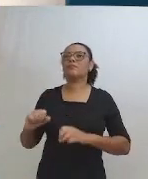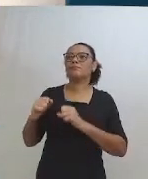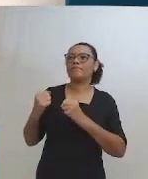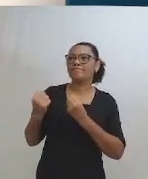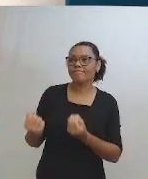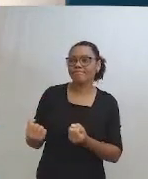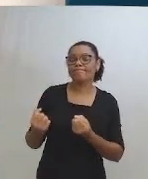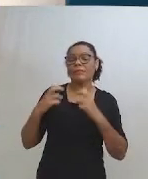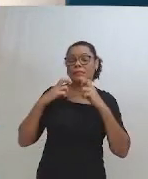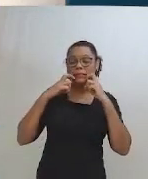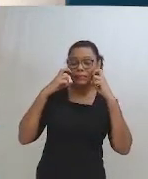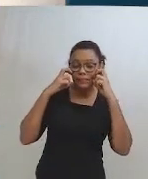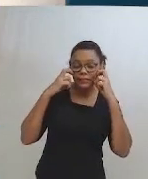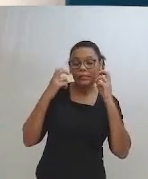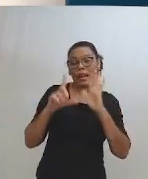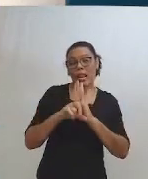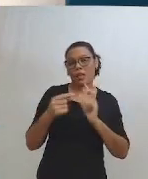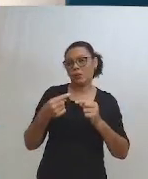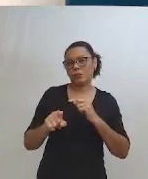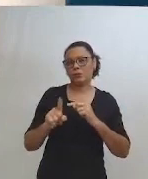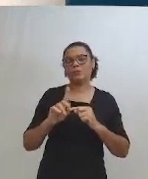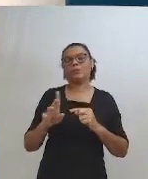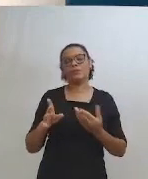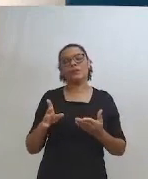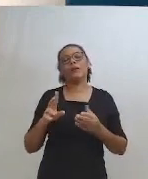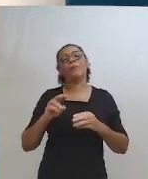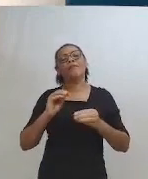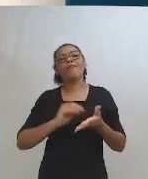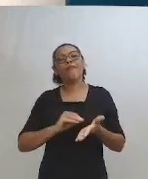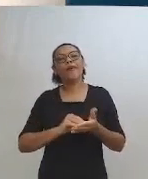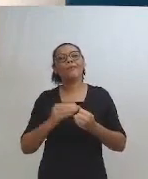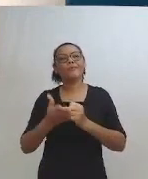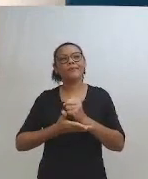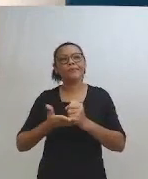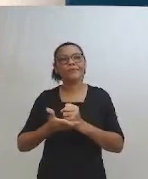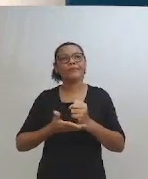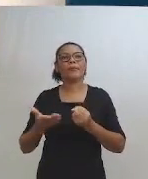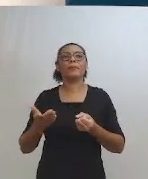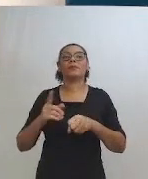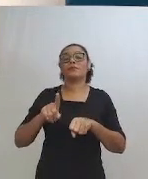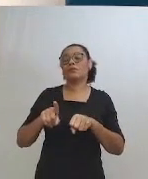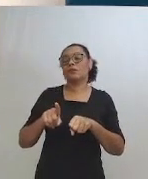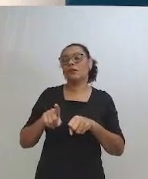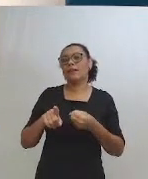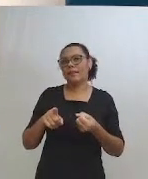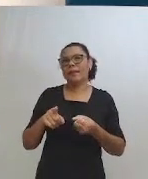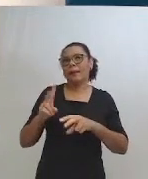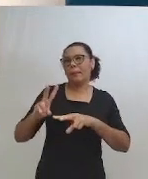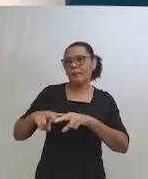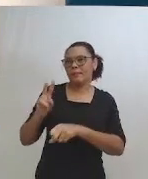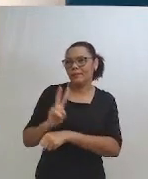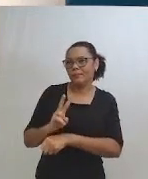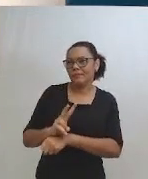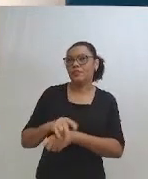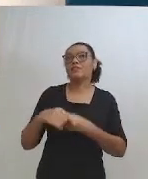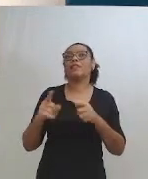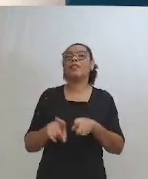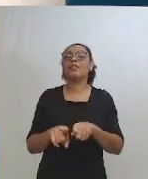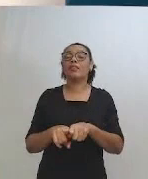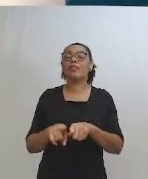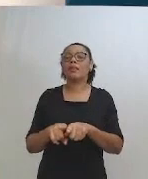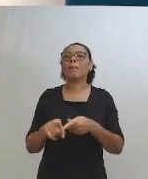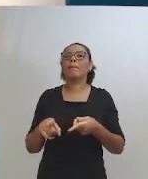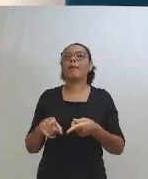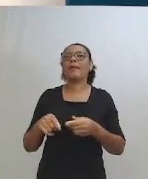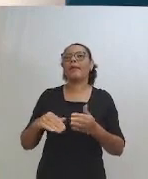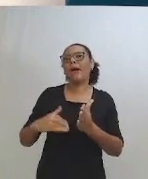de fundamentação concreta para prisão preventiva e excesso de prazo. No caso, a sentença pronúncia a prisão preventiva dos pacientes foi assim